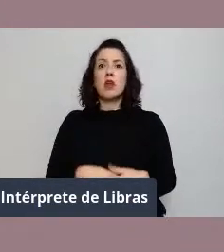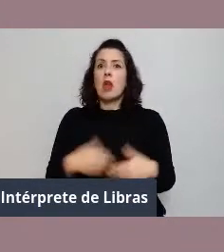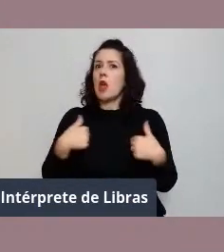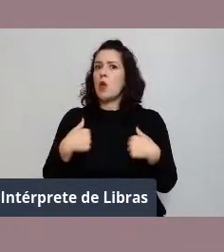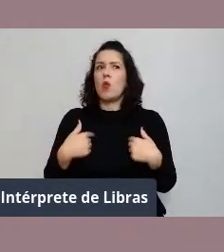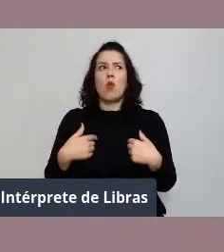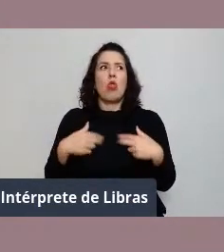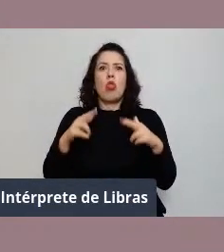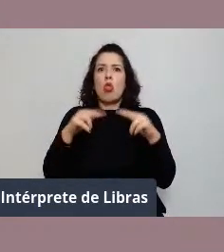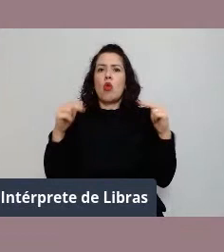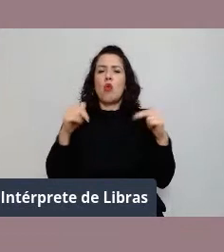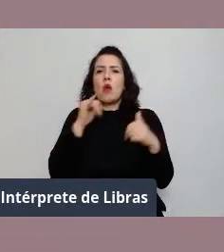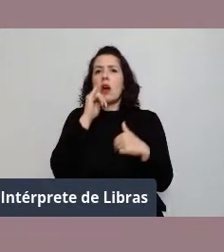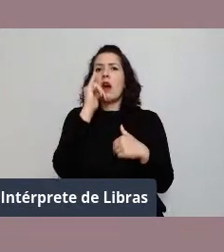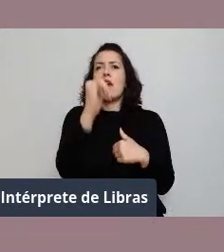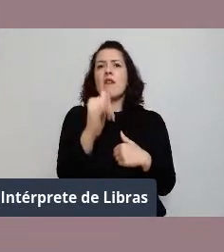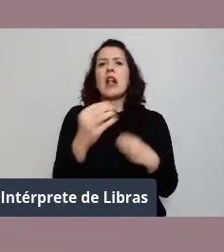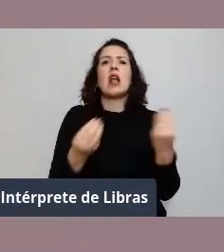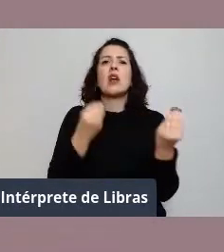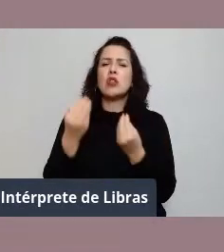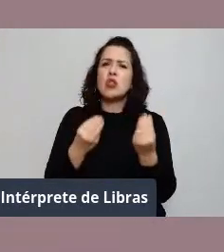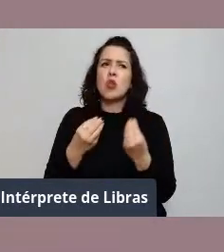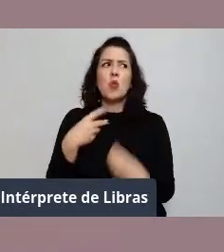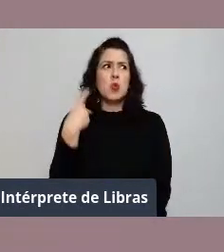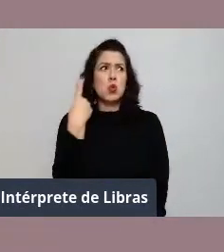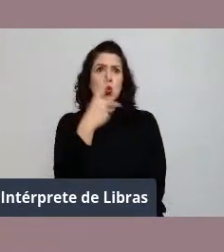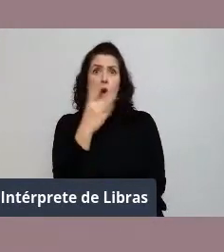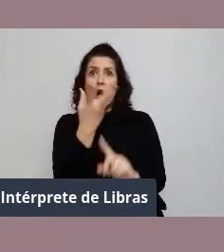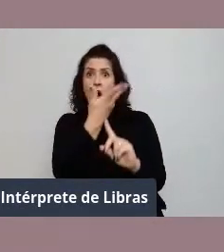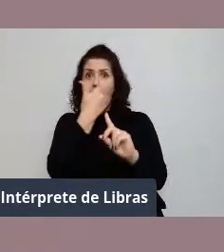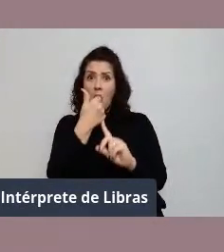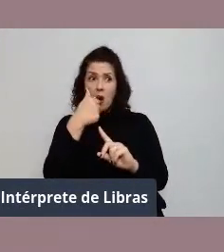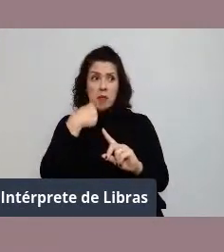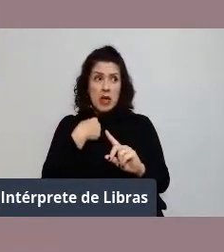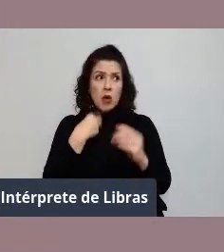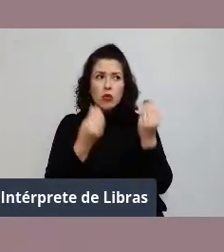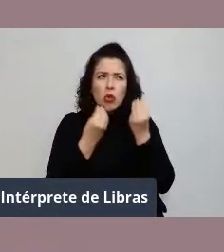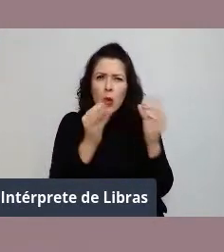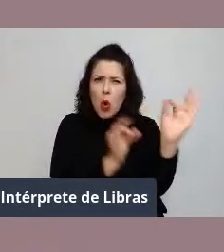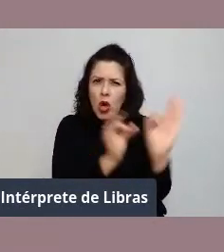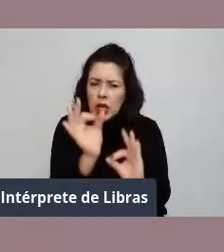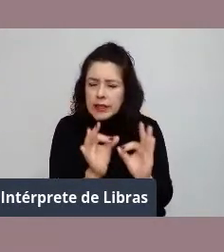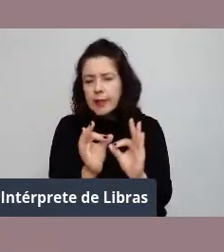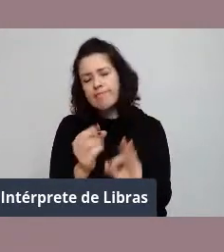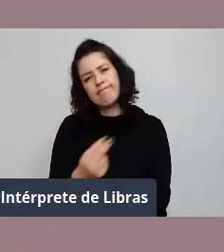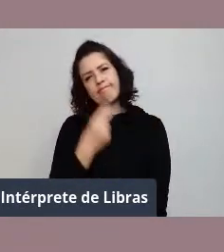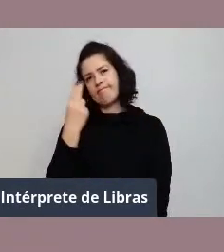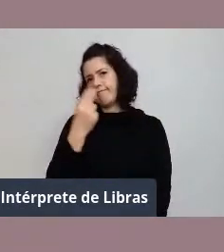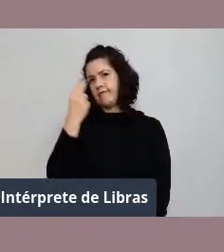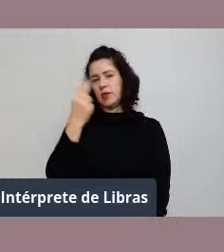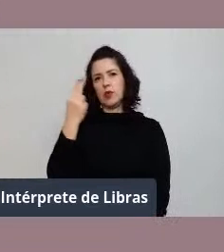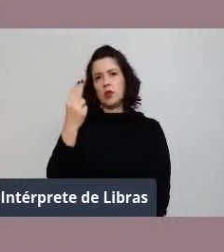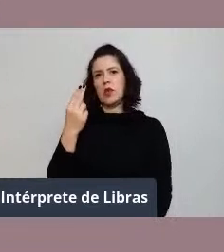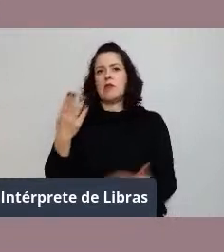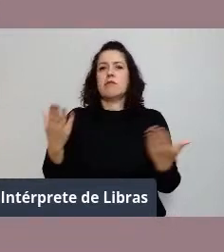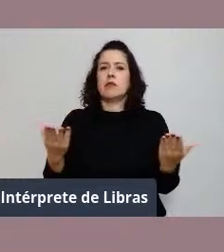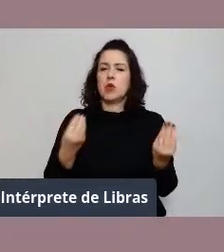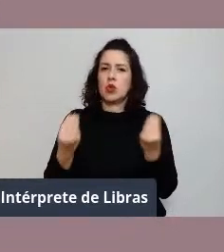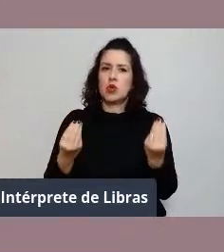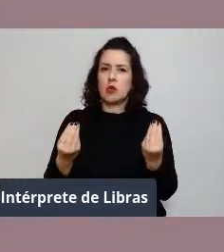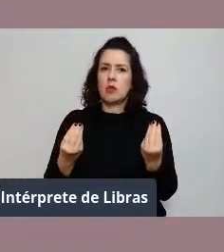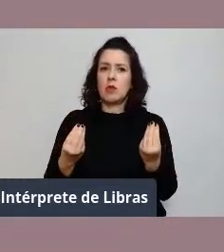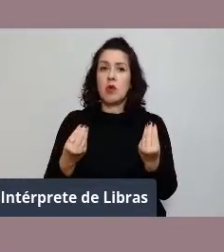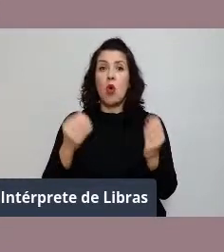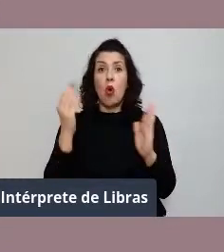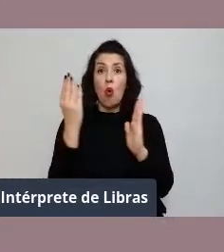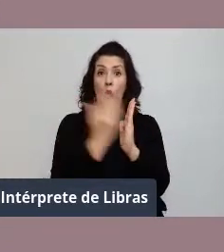jamais tocar naqueles fragmentos de sua obra para ajudar a ordenar. O livro era só seu, de mais ninguém.